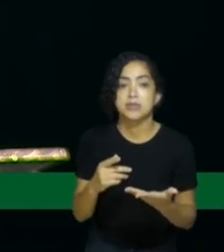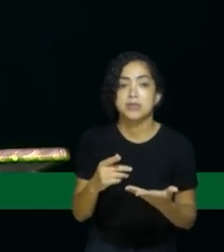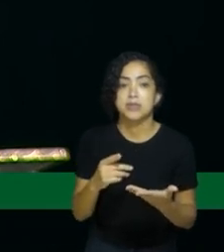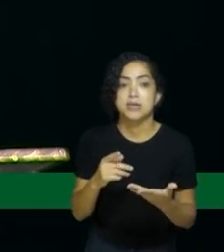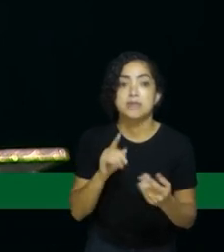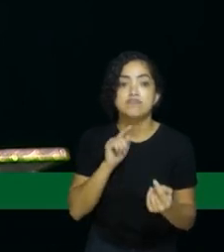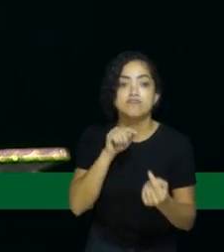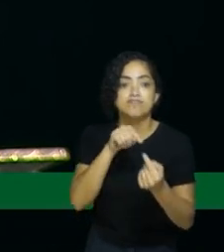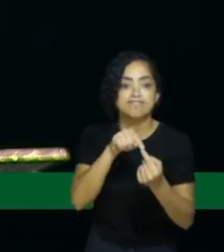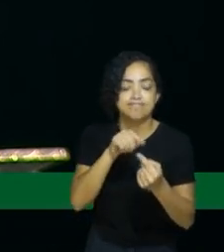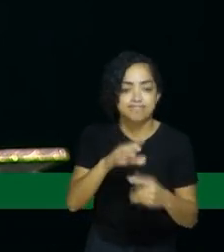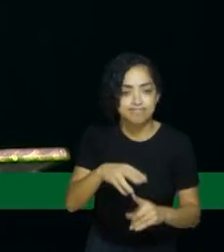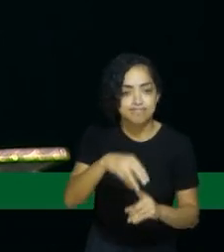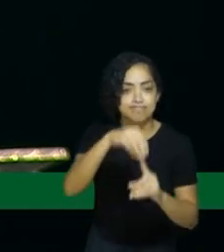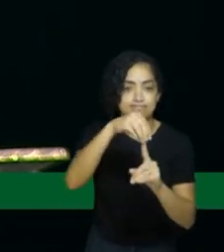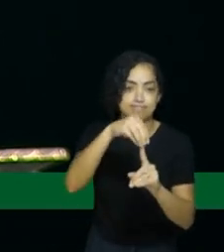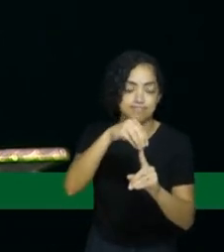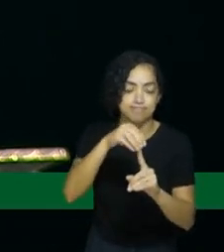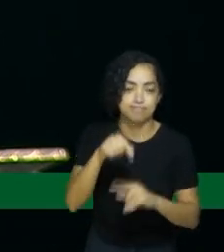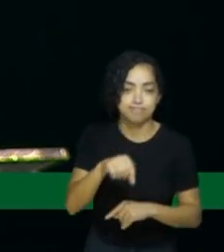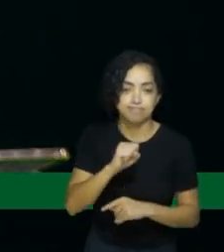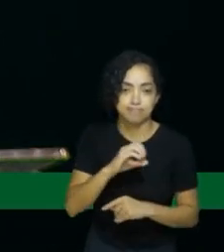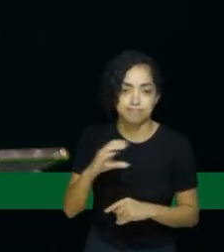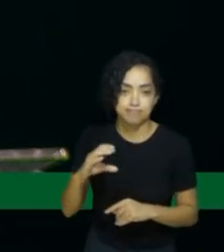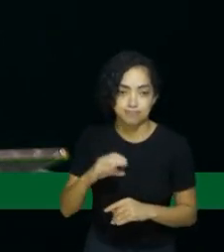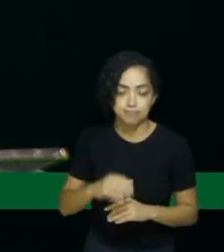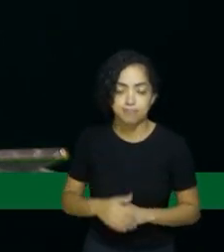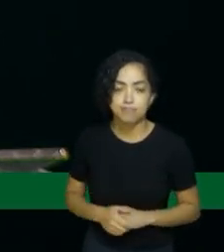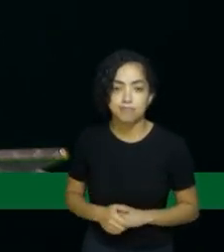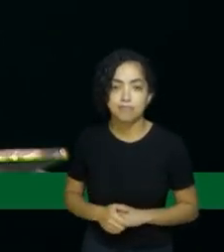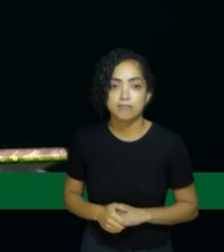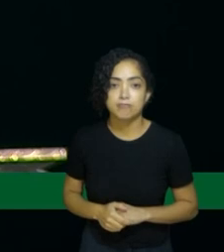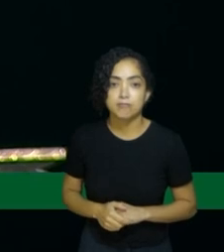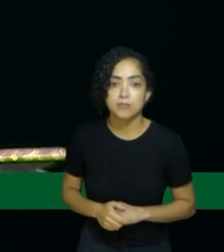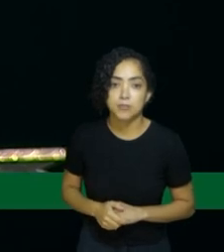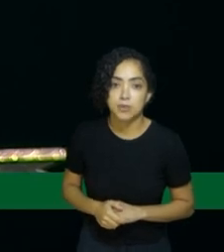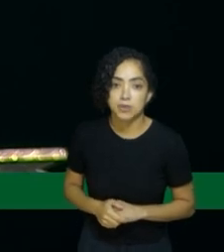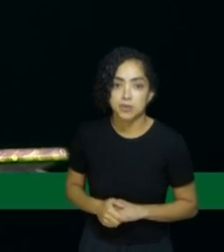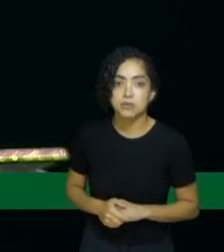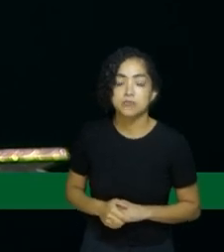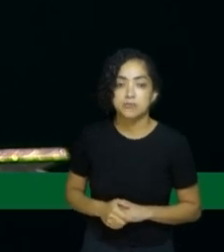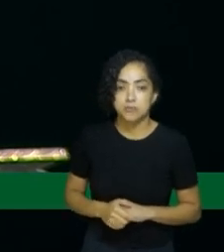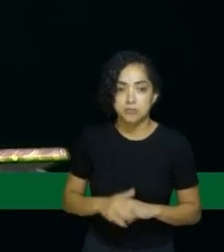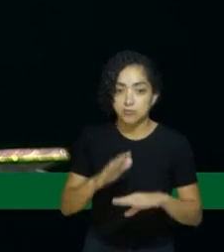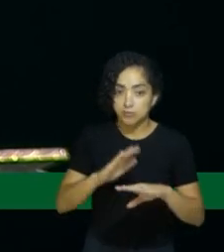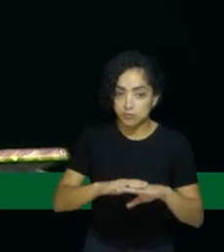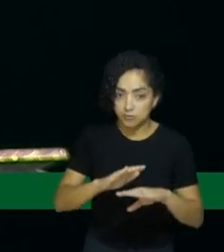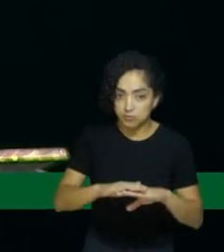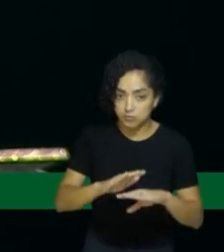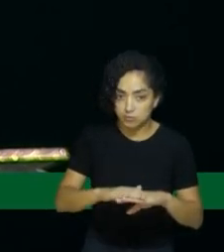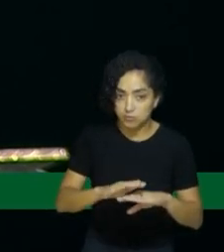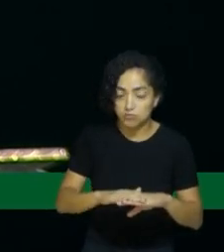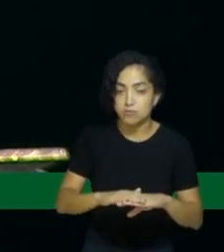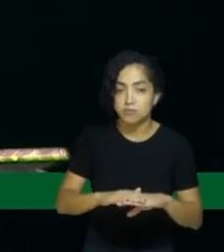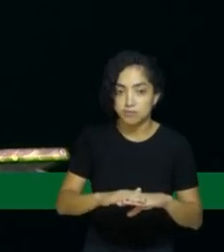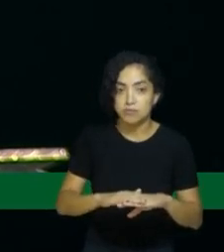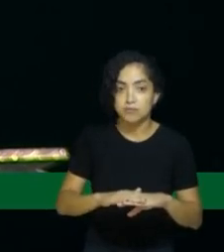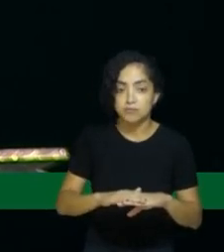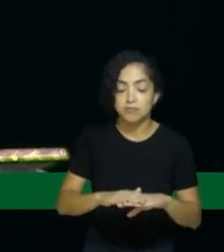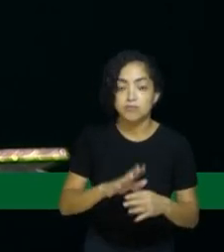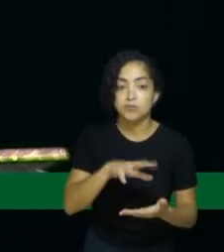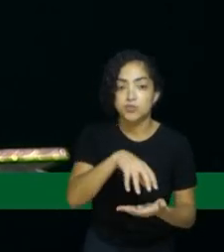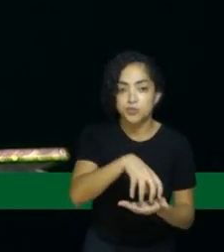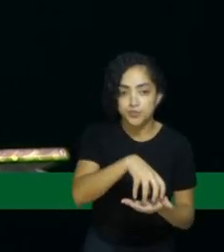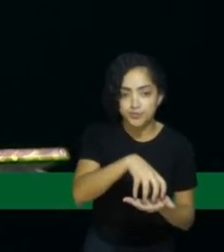ser referência pro nosso estado e também o núcleo de artesãos que foi uma grata surpresa para nós